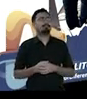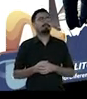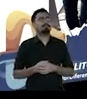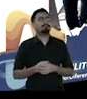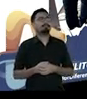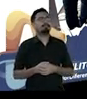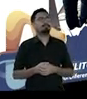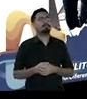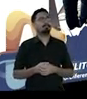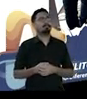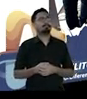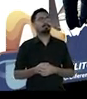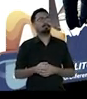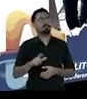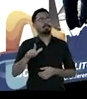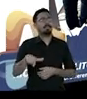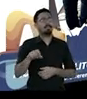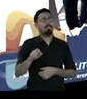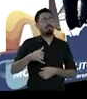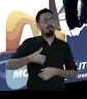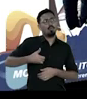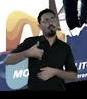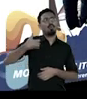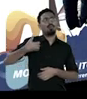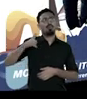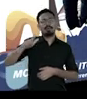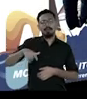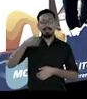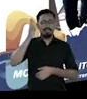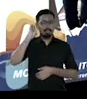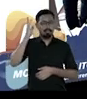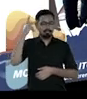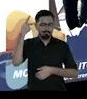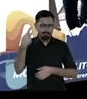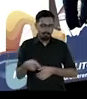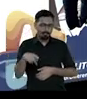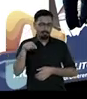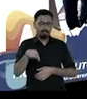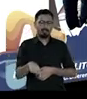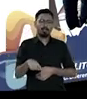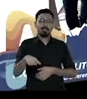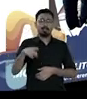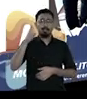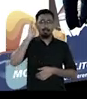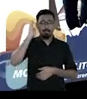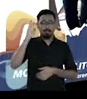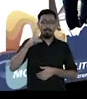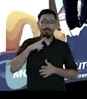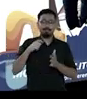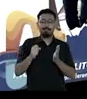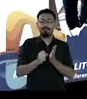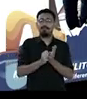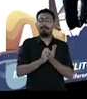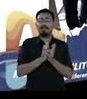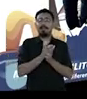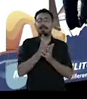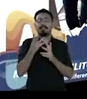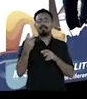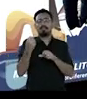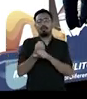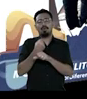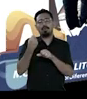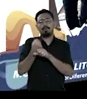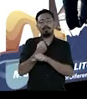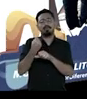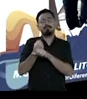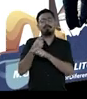é do tipo que dá orgulho de falar que é um taubatiano nato. Deixou milhares, centenas de obras por